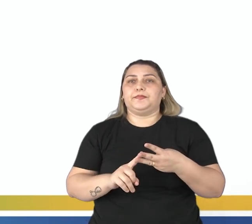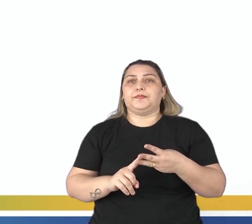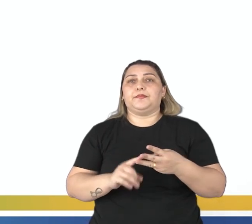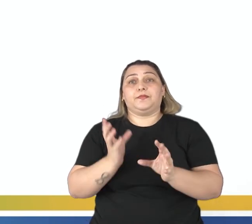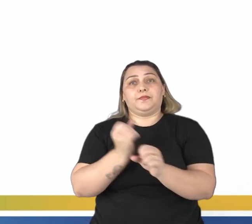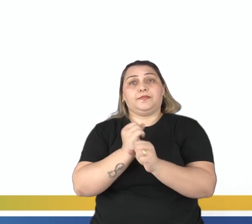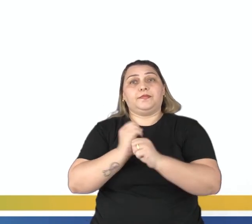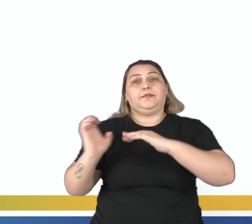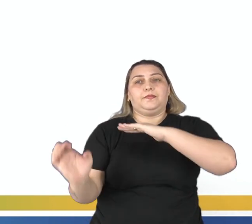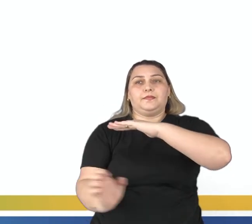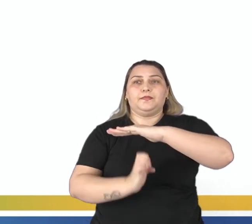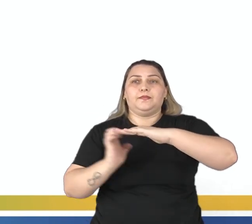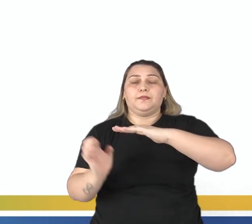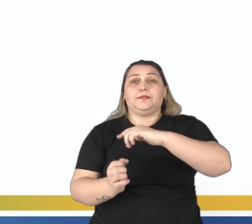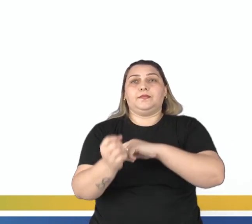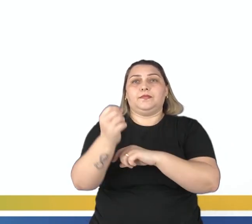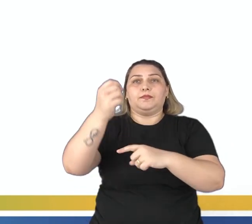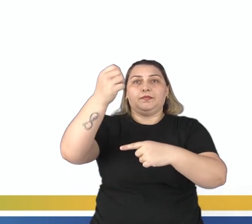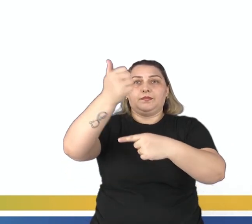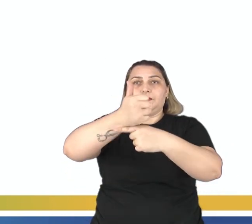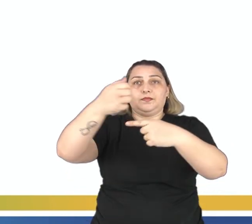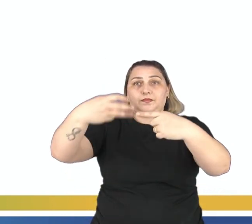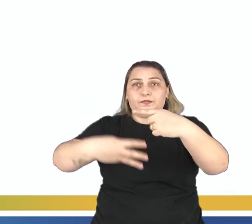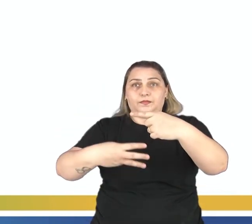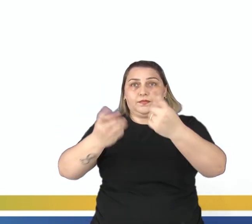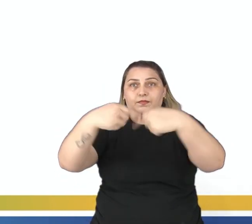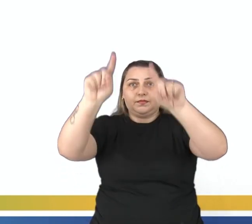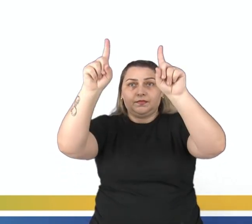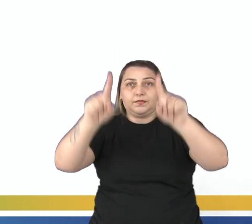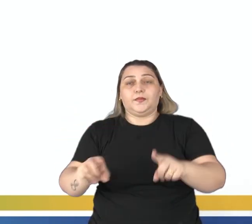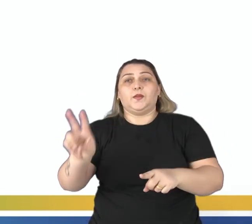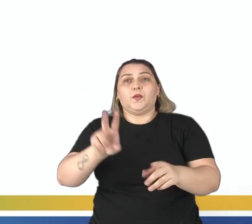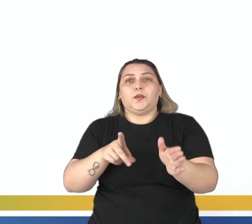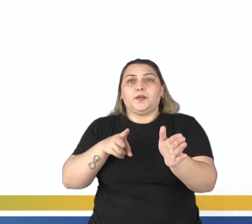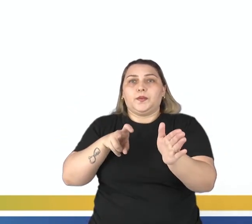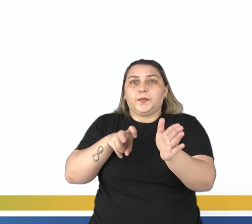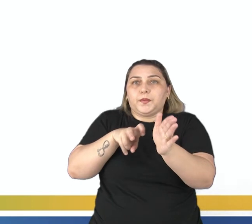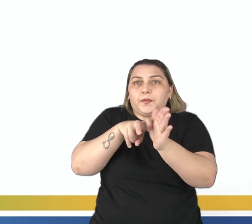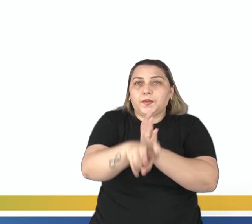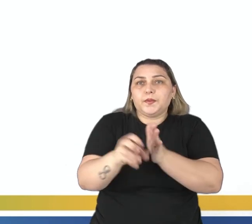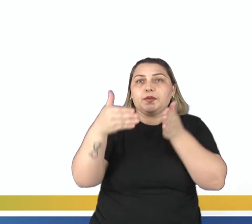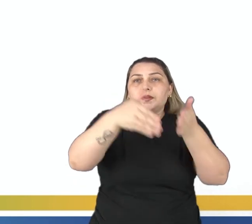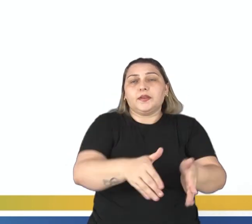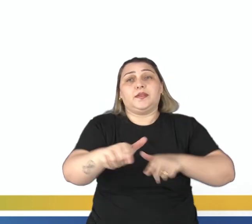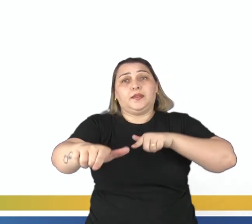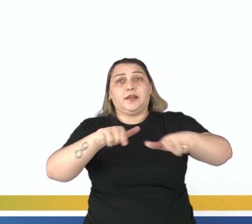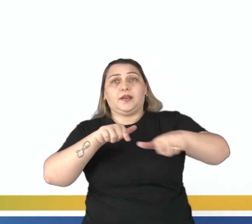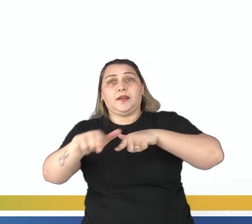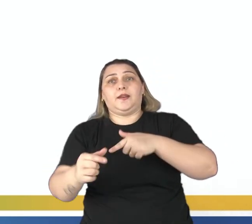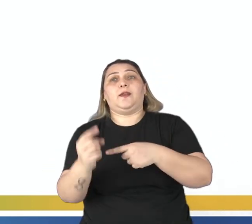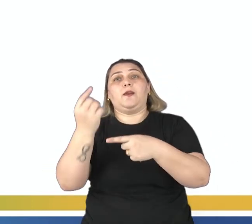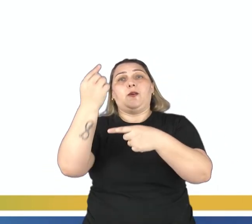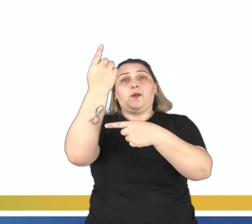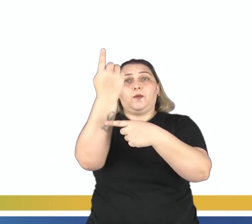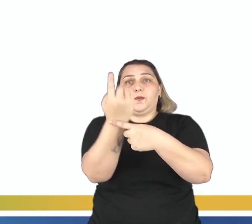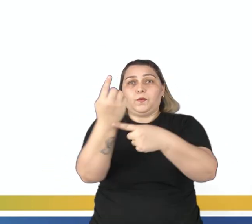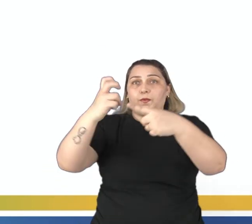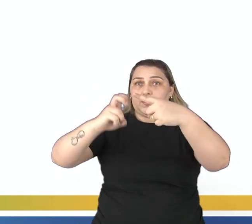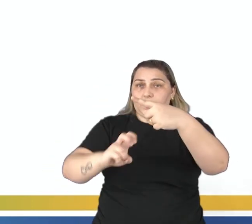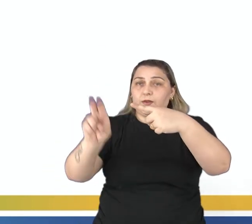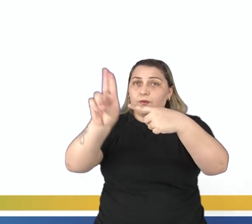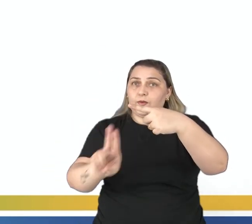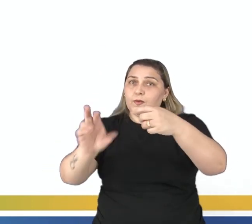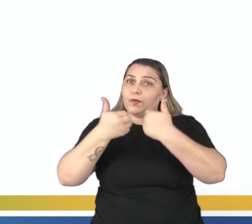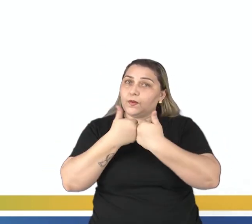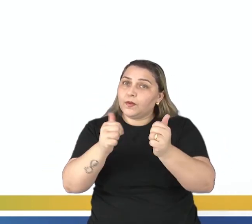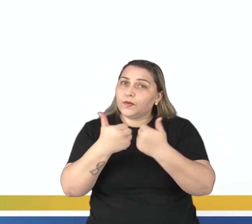quê? Ó? Em uma empresa, 1/3 dos funcionários usa o metrô para chegar ao trabalho, enquanto 1/5 dos funcionários